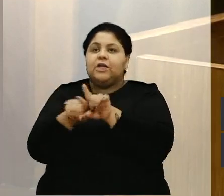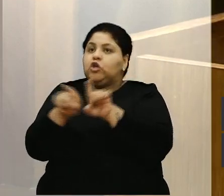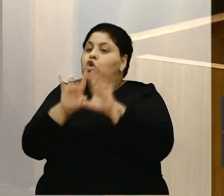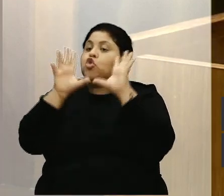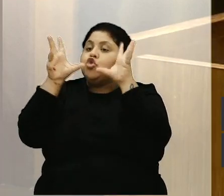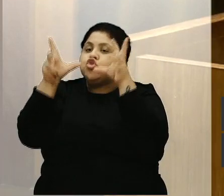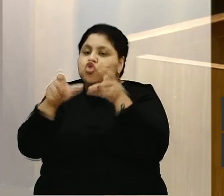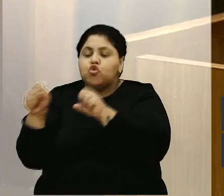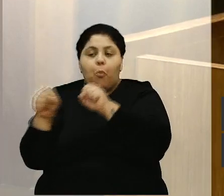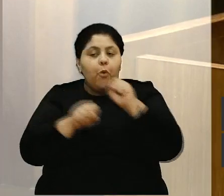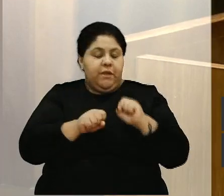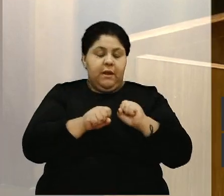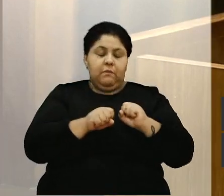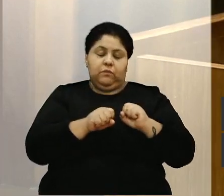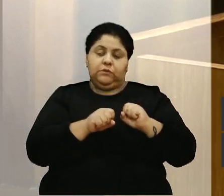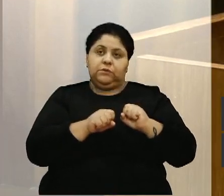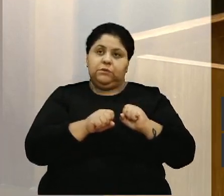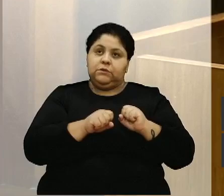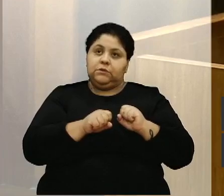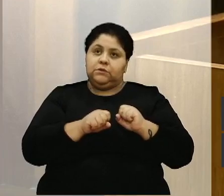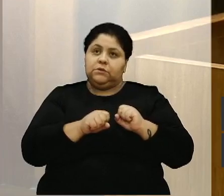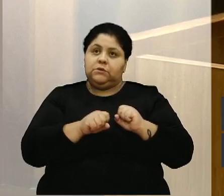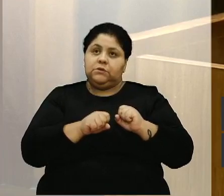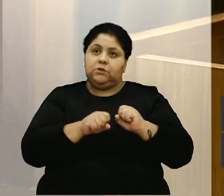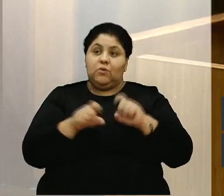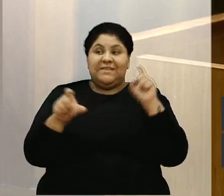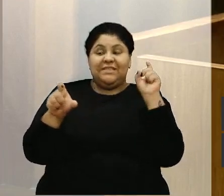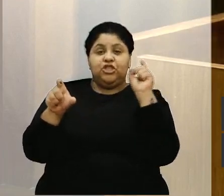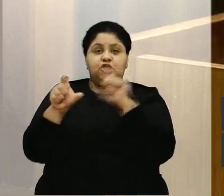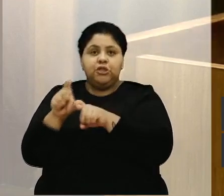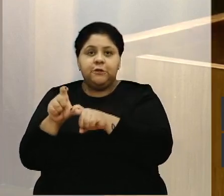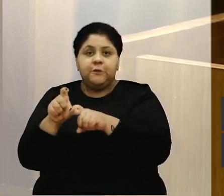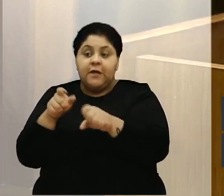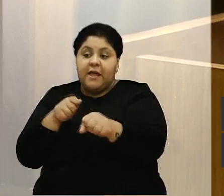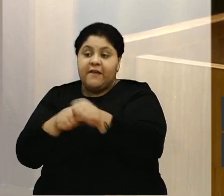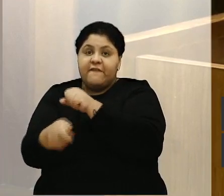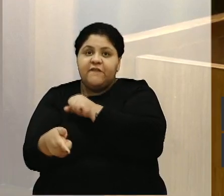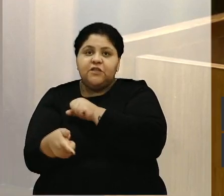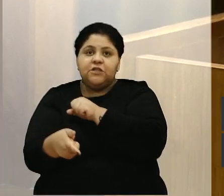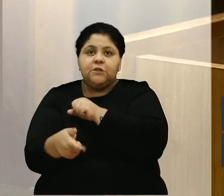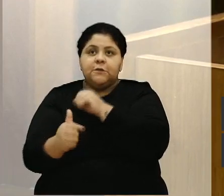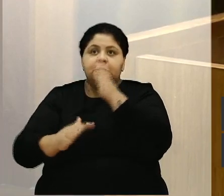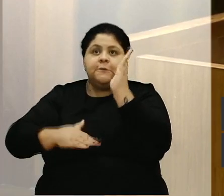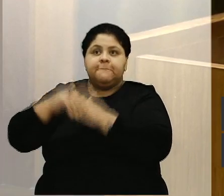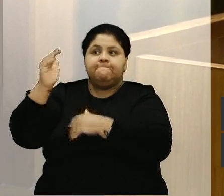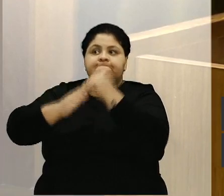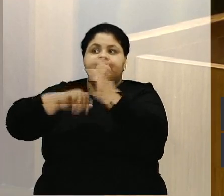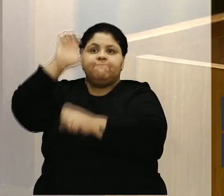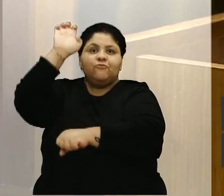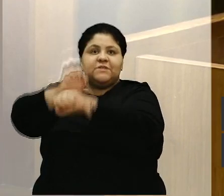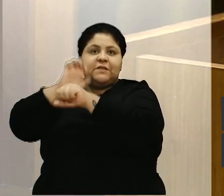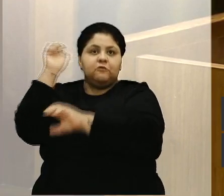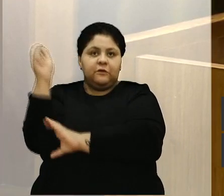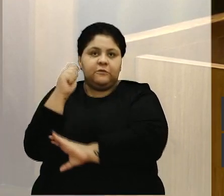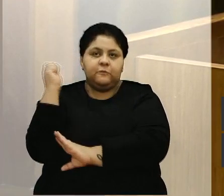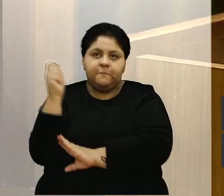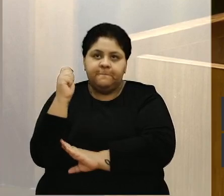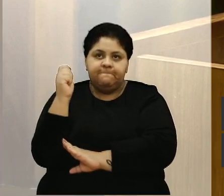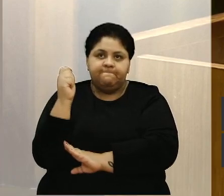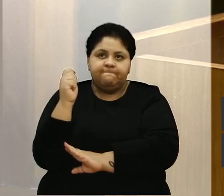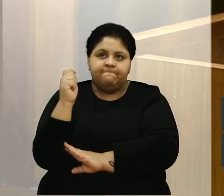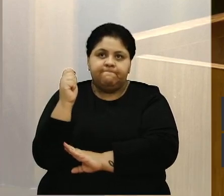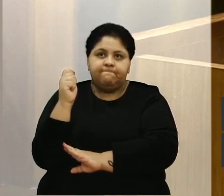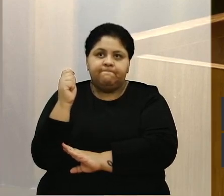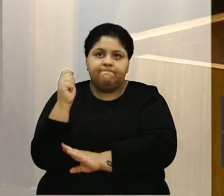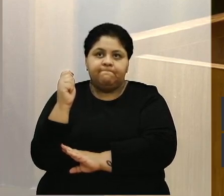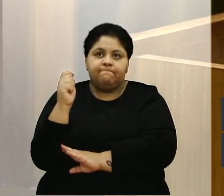isso nós poderíamos, com essa enorme dívida, investir na reconstrução do estado do Rio Grande do Sul. E não